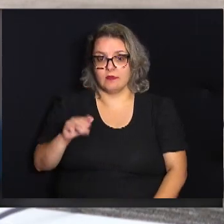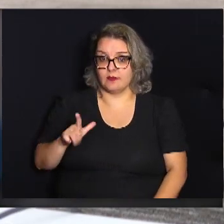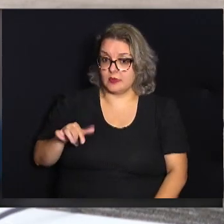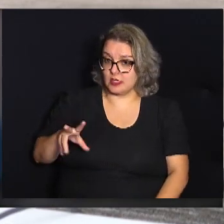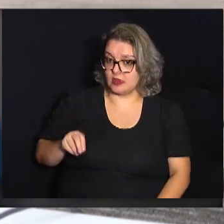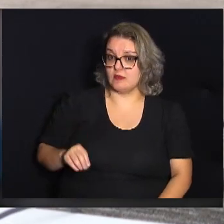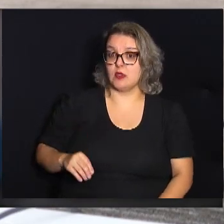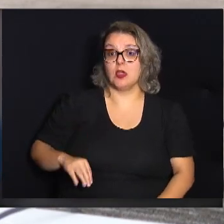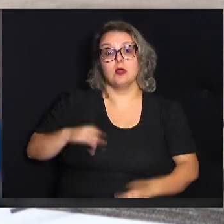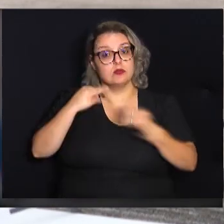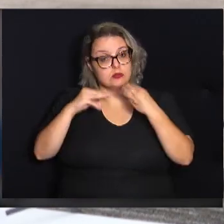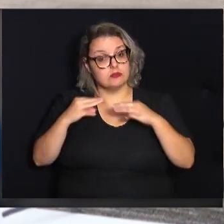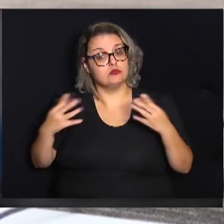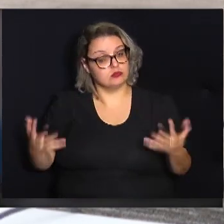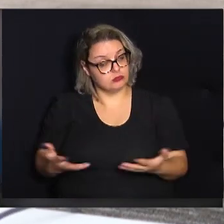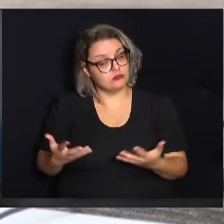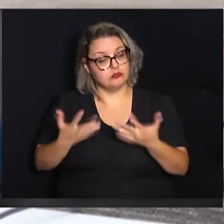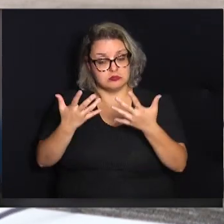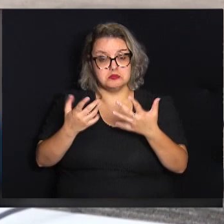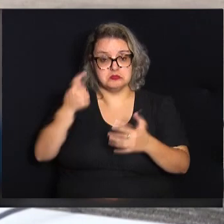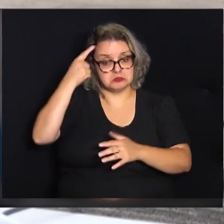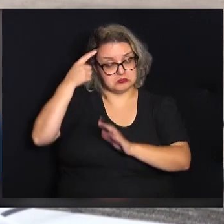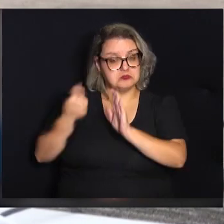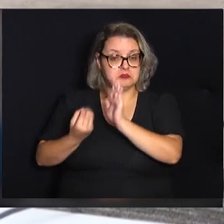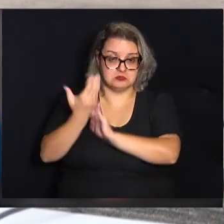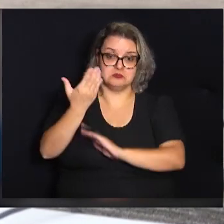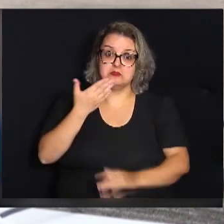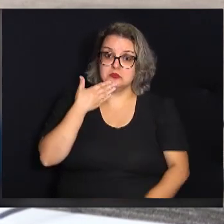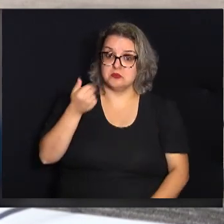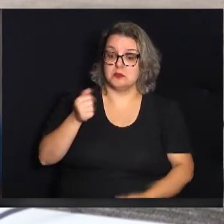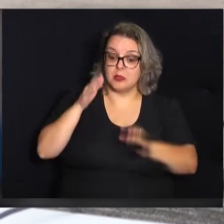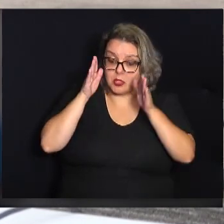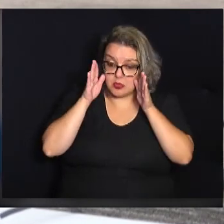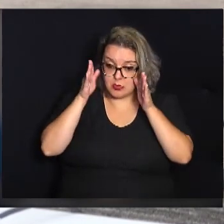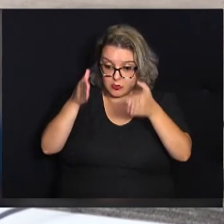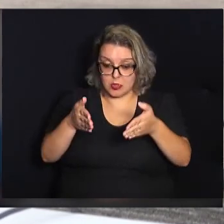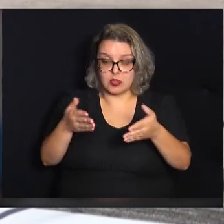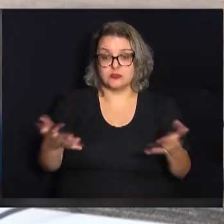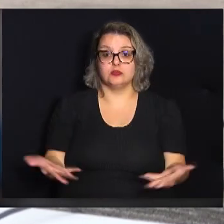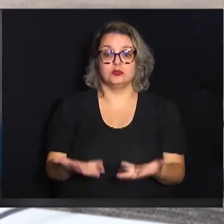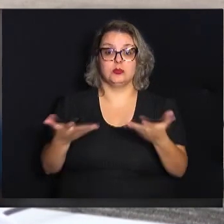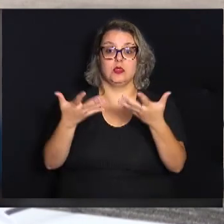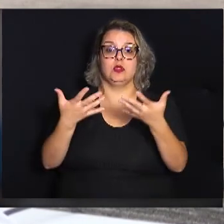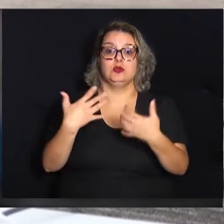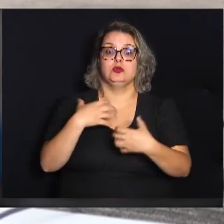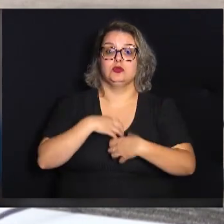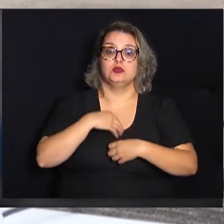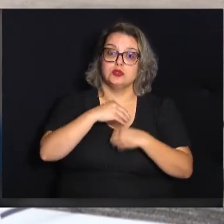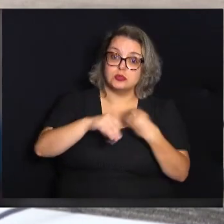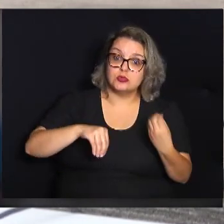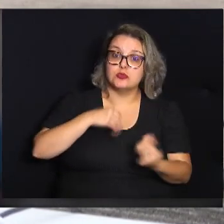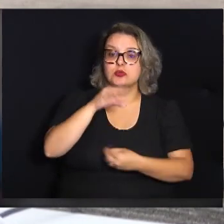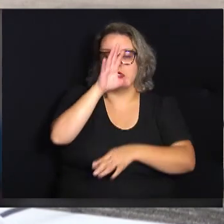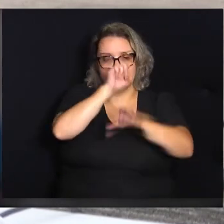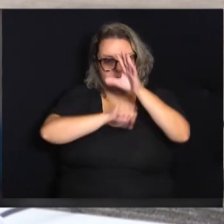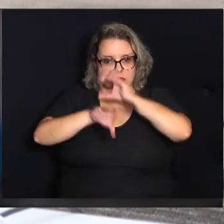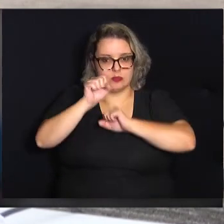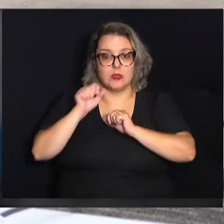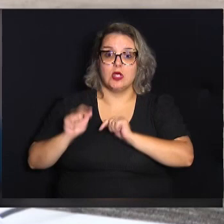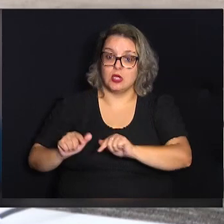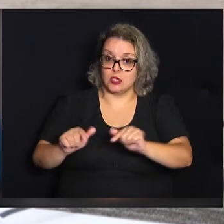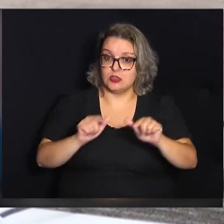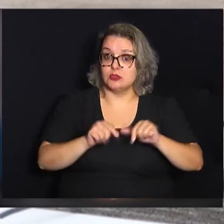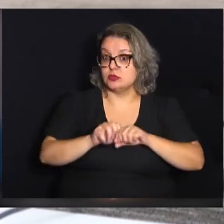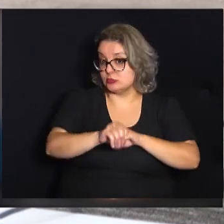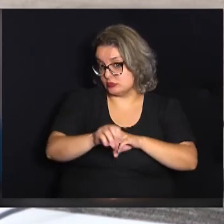chuva, recuperaram 2 nascentes, enfim, então são experiências concretas, né? E também